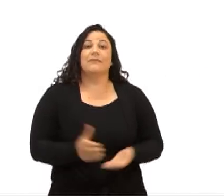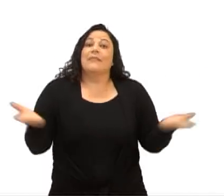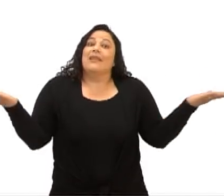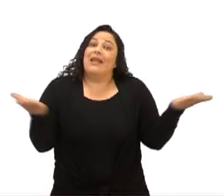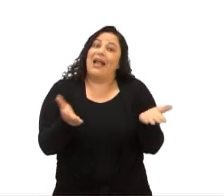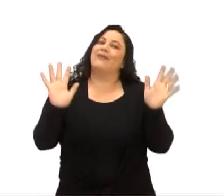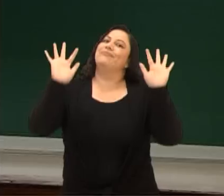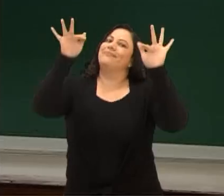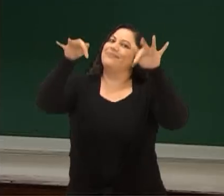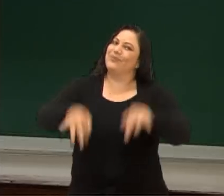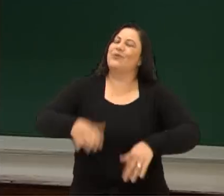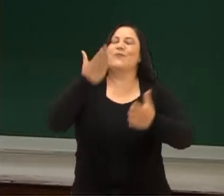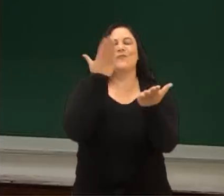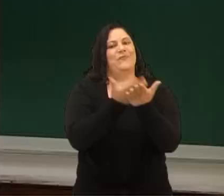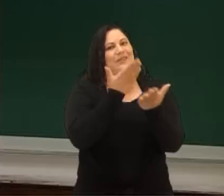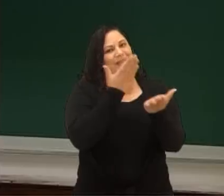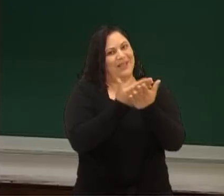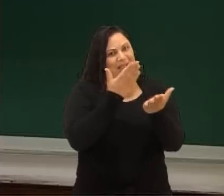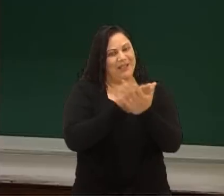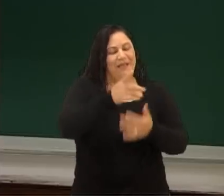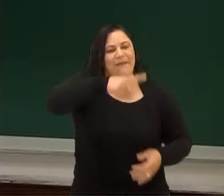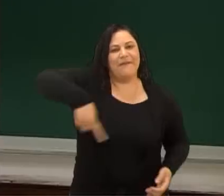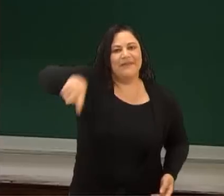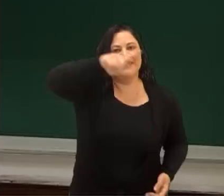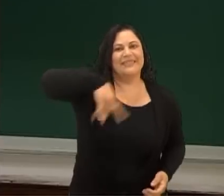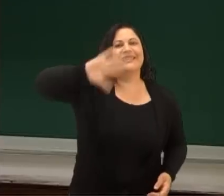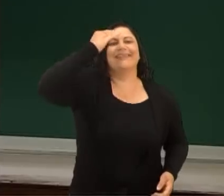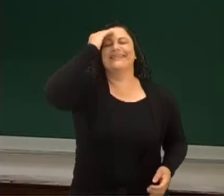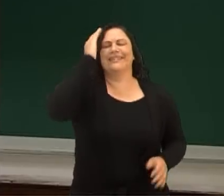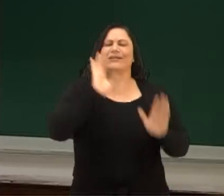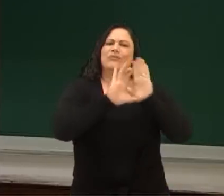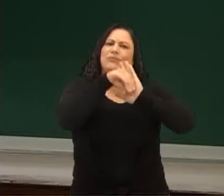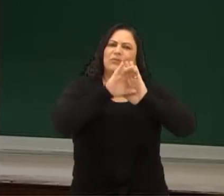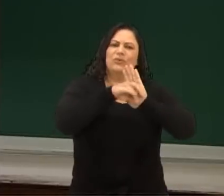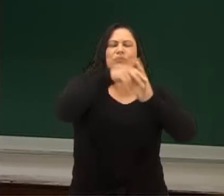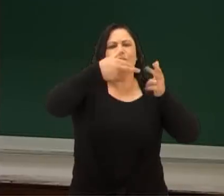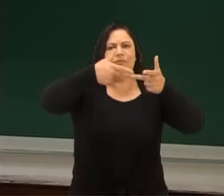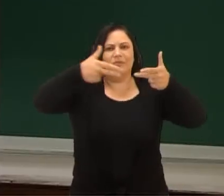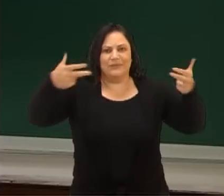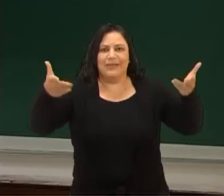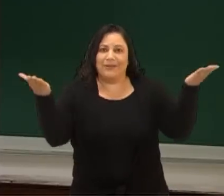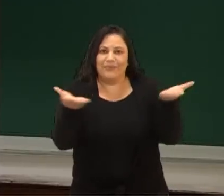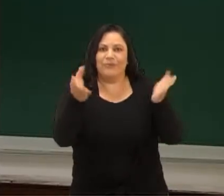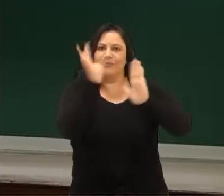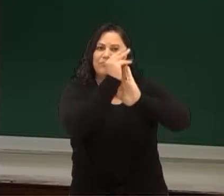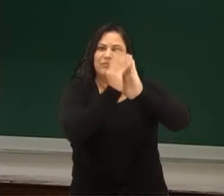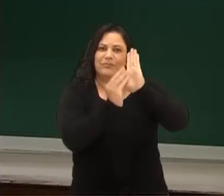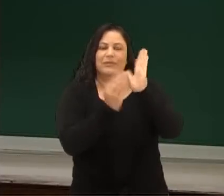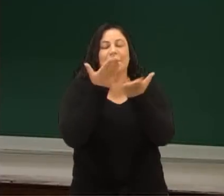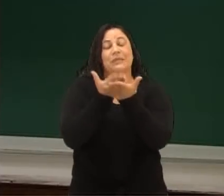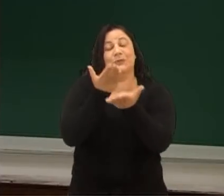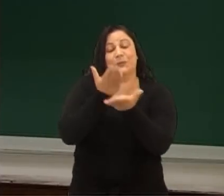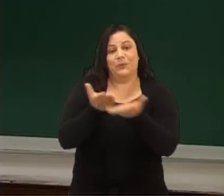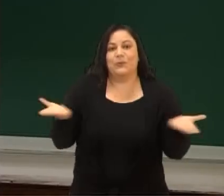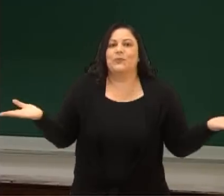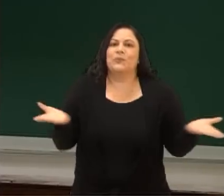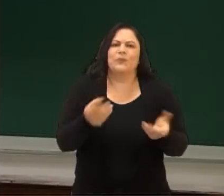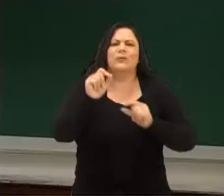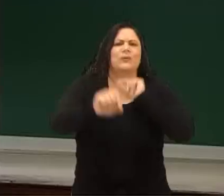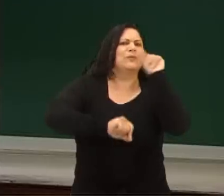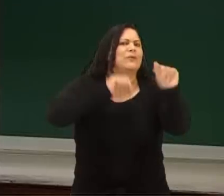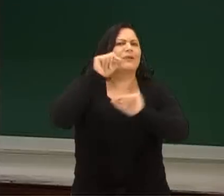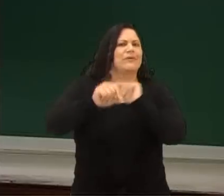aula chegou ao fim. Eu espero que vocês tenham compreendido todos os conceitos que foram colocados aqui hoje. O que nós vimos na aula de